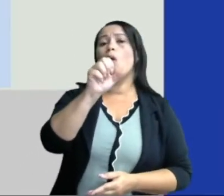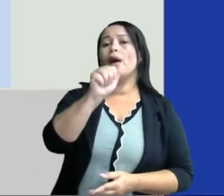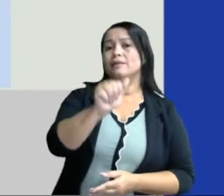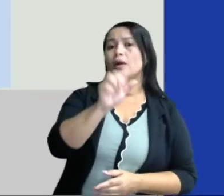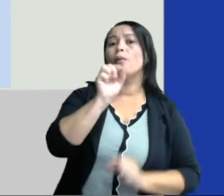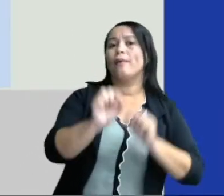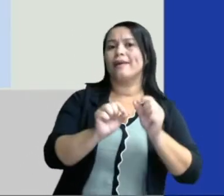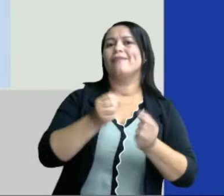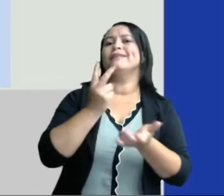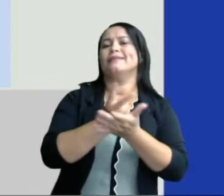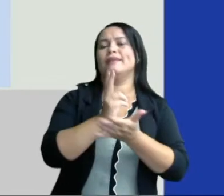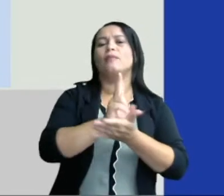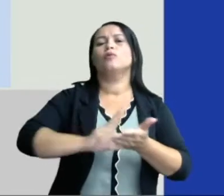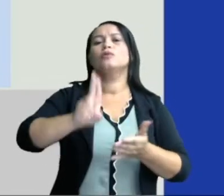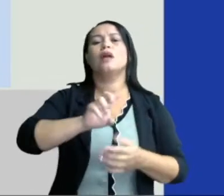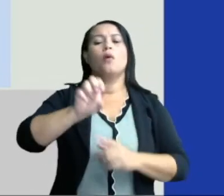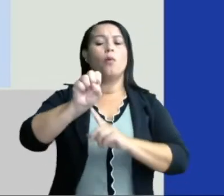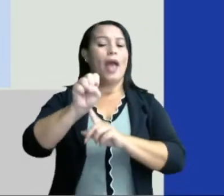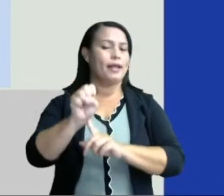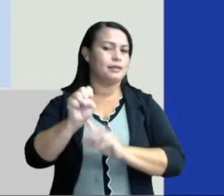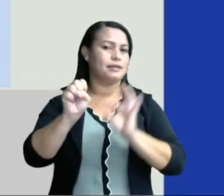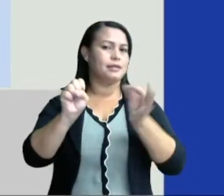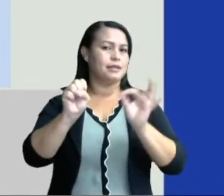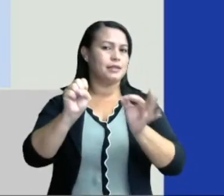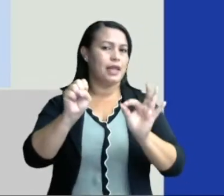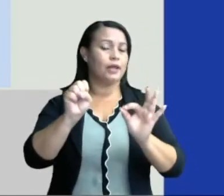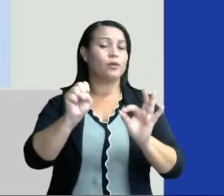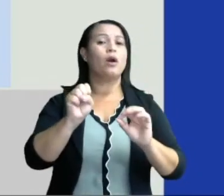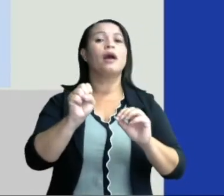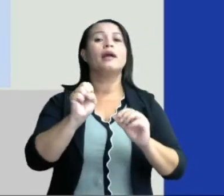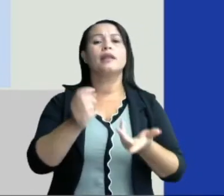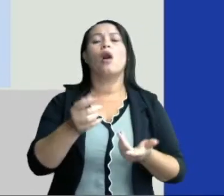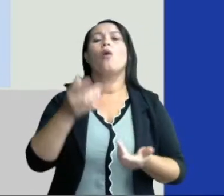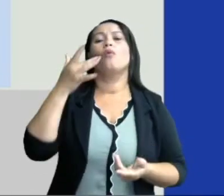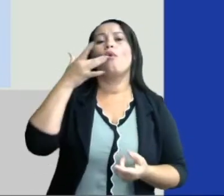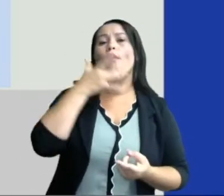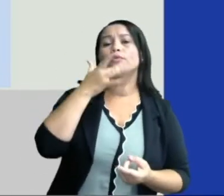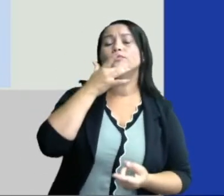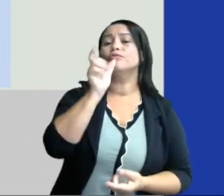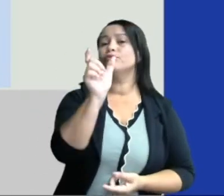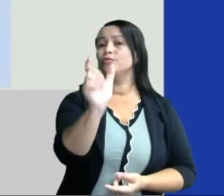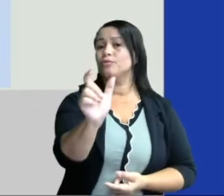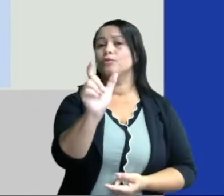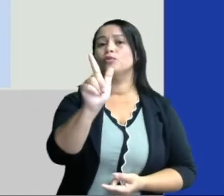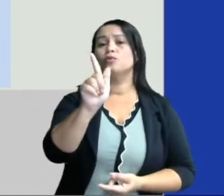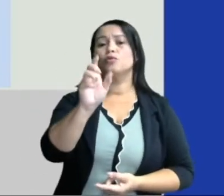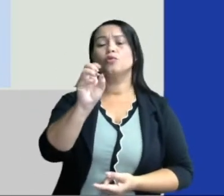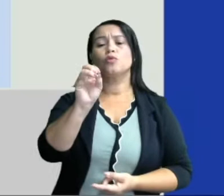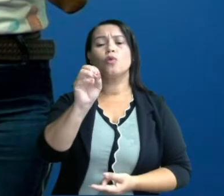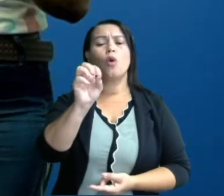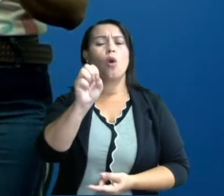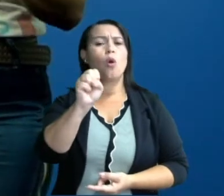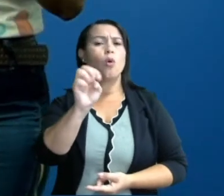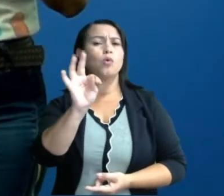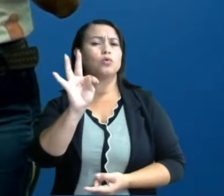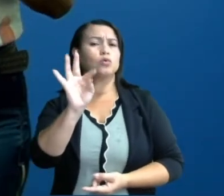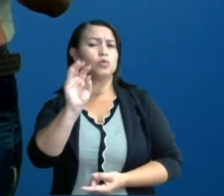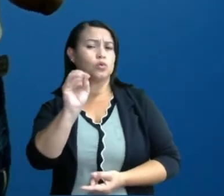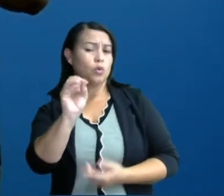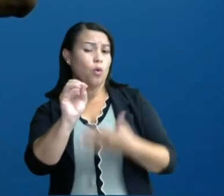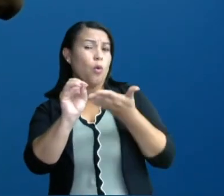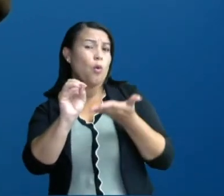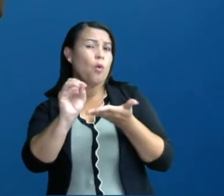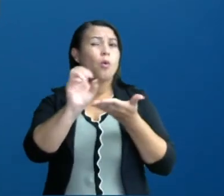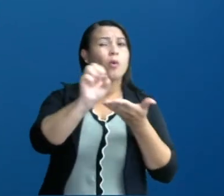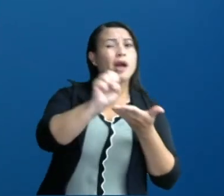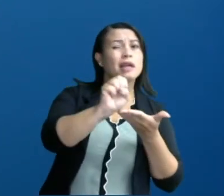vai usar a letra S, tá certo? Então, gostoso, a gente fica na dúvida, será que é com S ou será que é